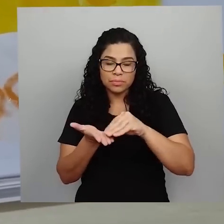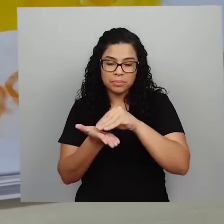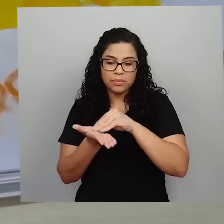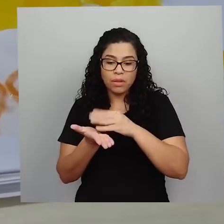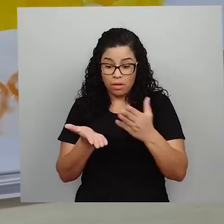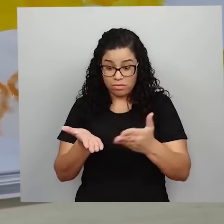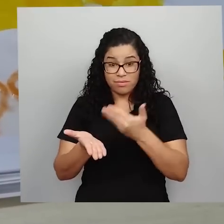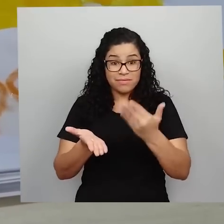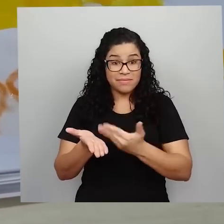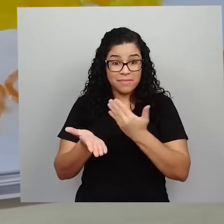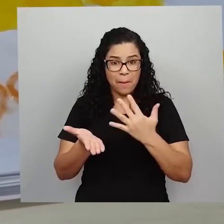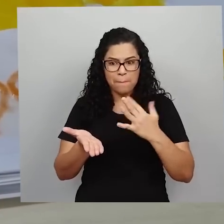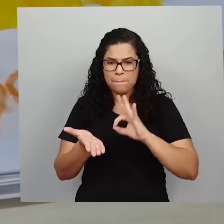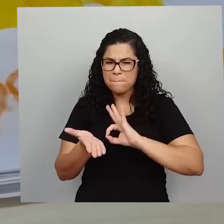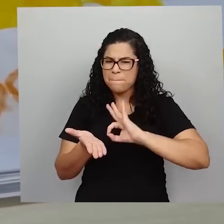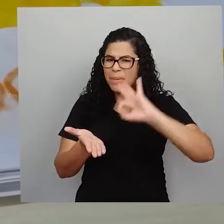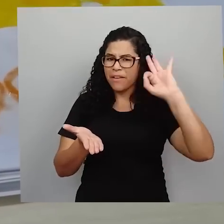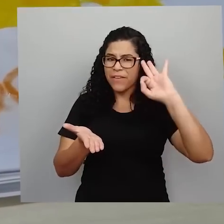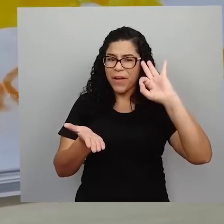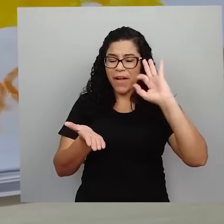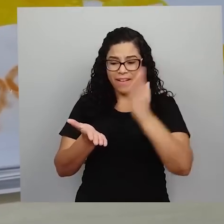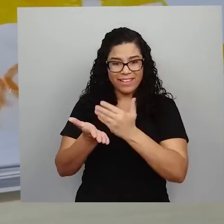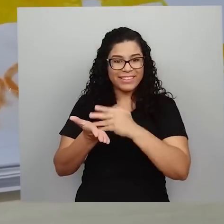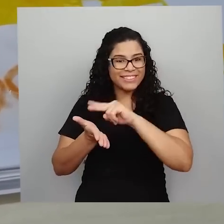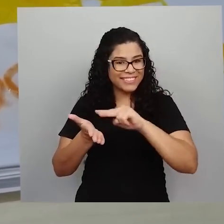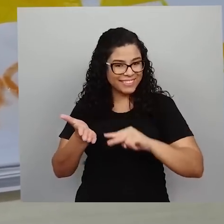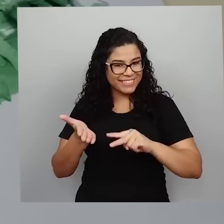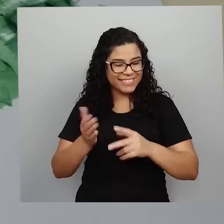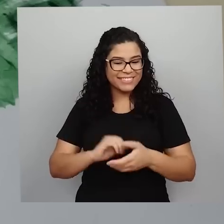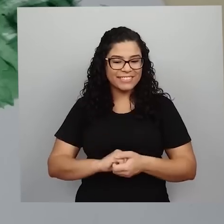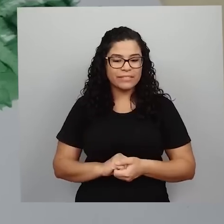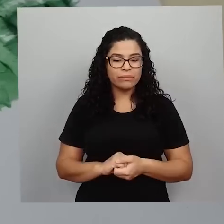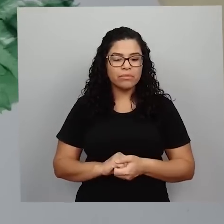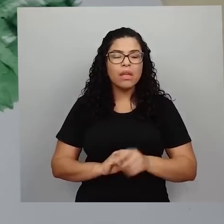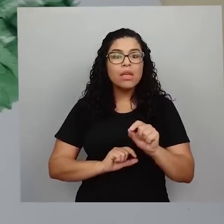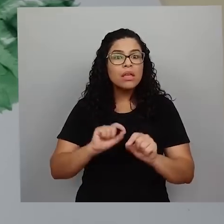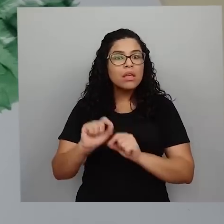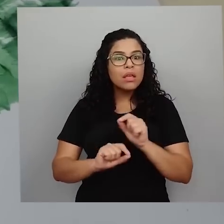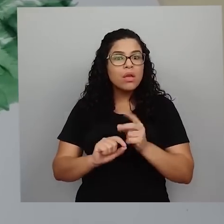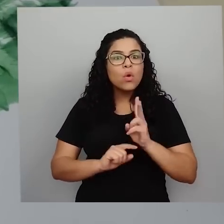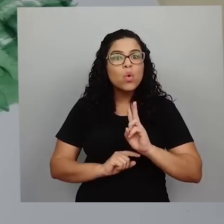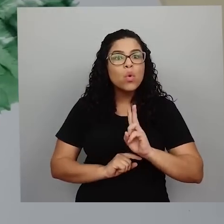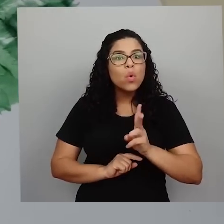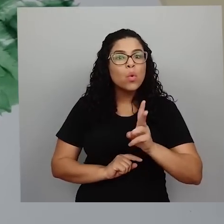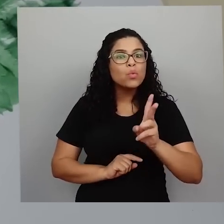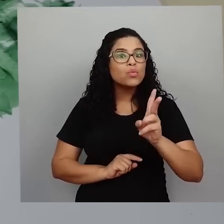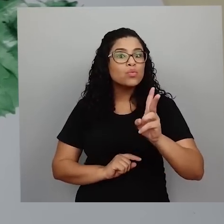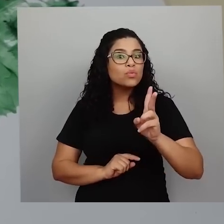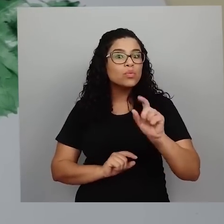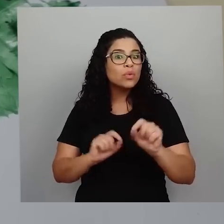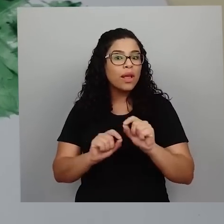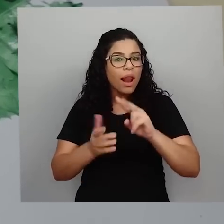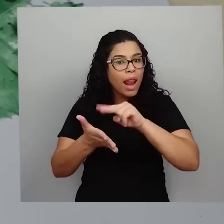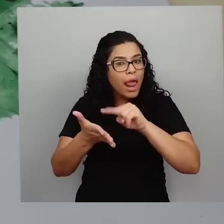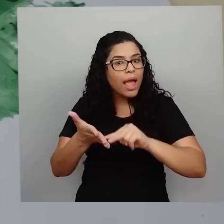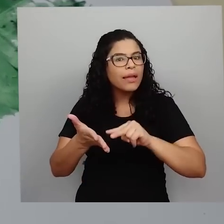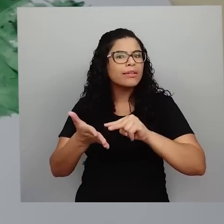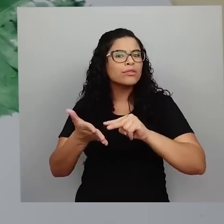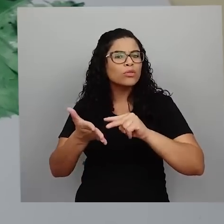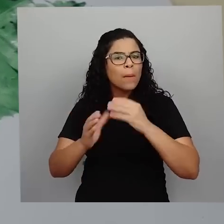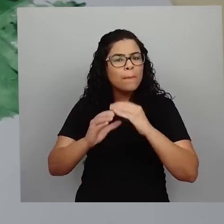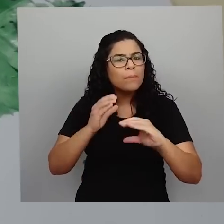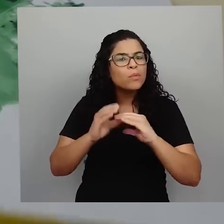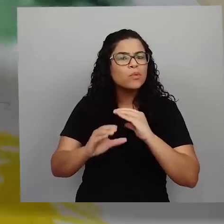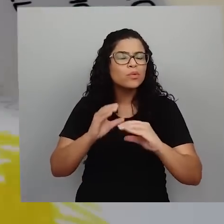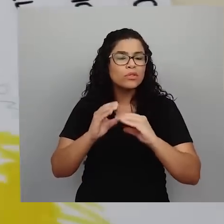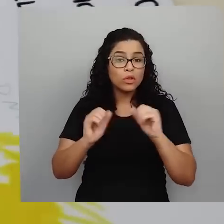para ver como está ficando maravilhoso o nosso caderno de leitura? Quem continua pegando esse caderno e lendo as